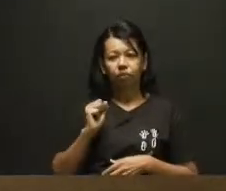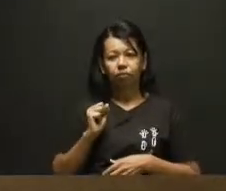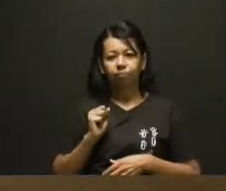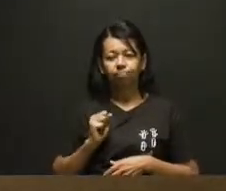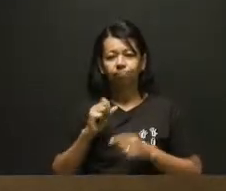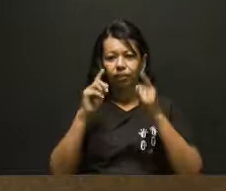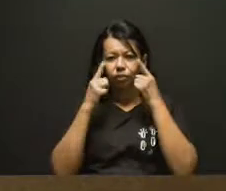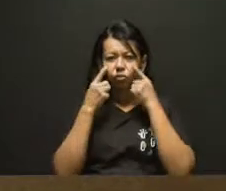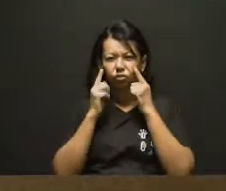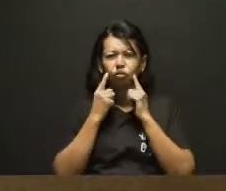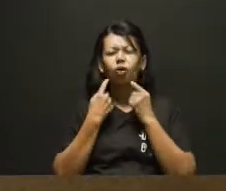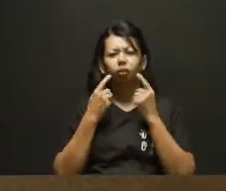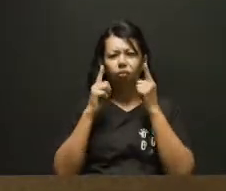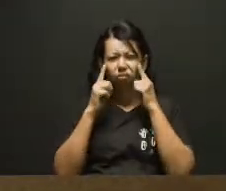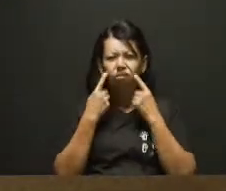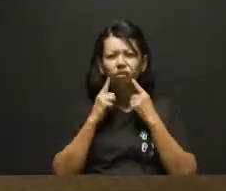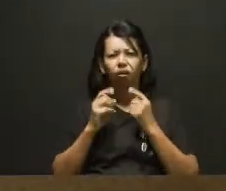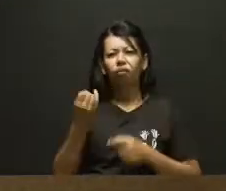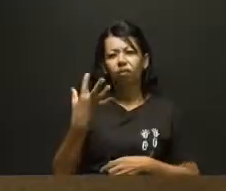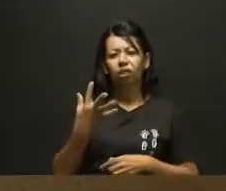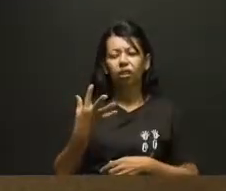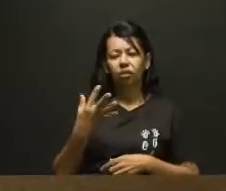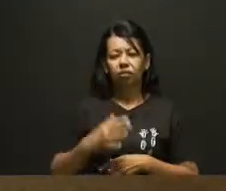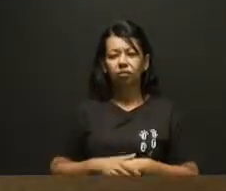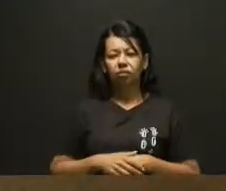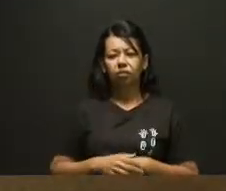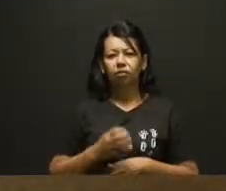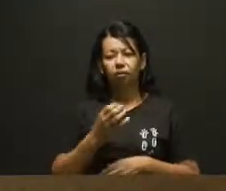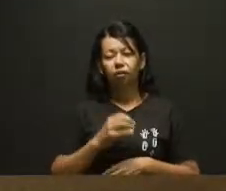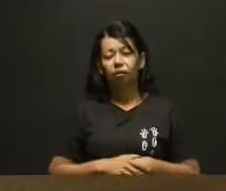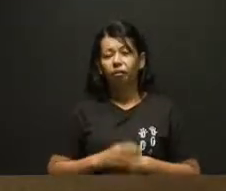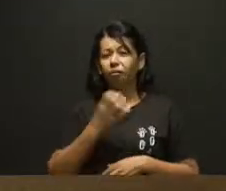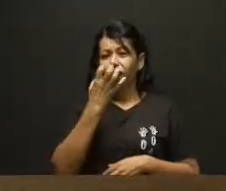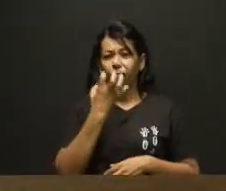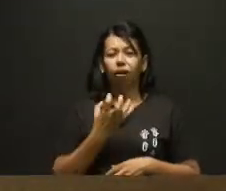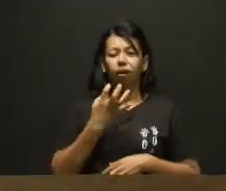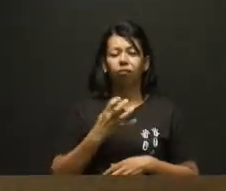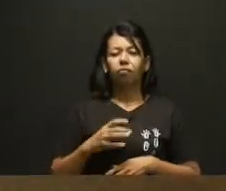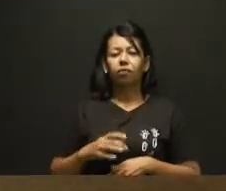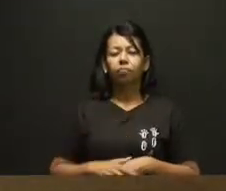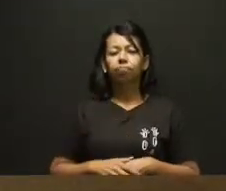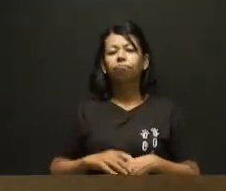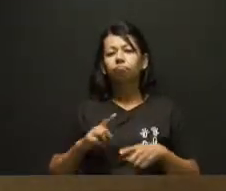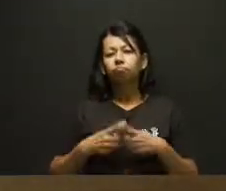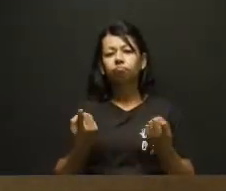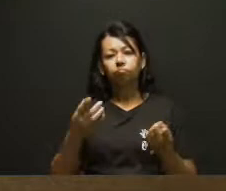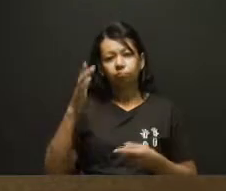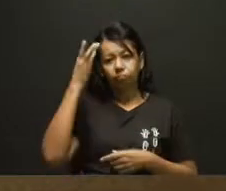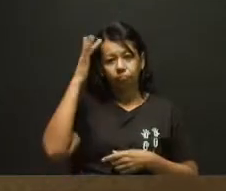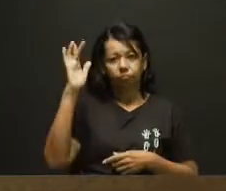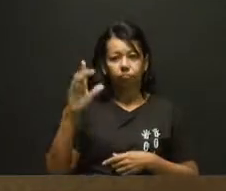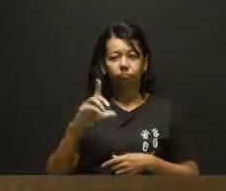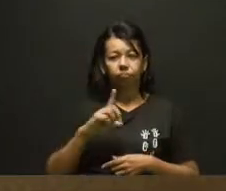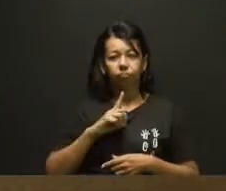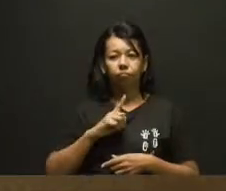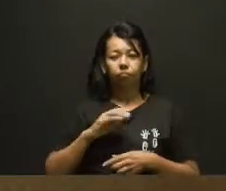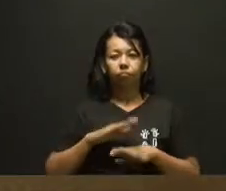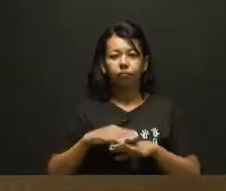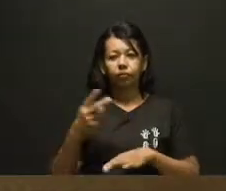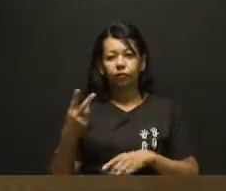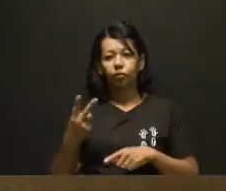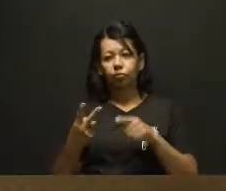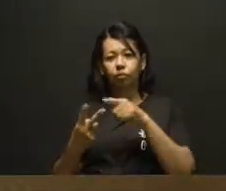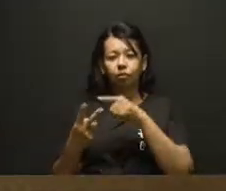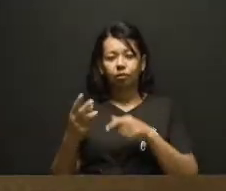muitas vezes muitas vezes a vontade de matar viu o da mas eu sei que eu tenho além de manoel mais duas crianças em casa